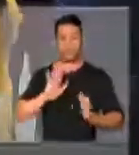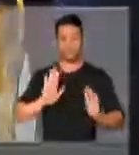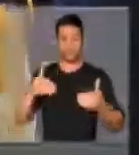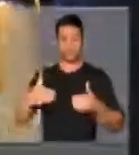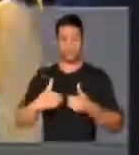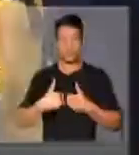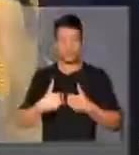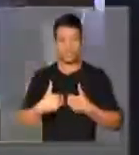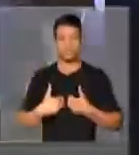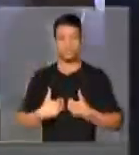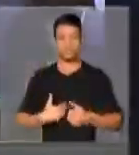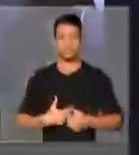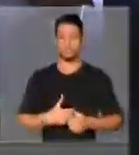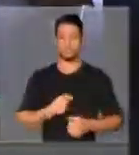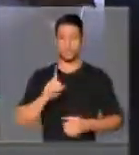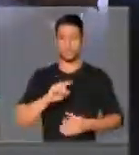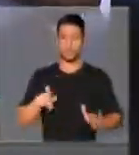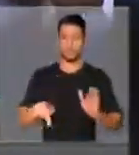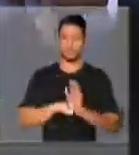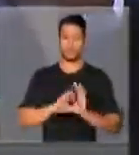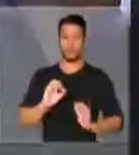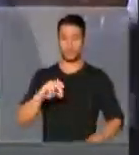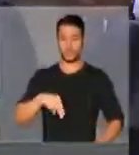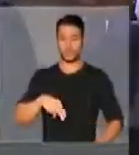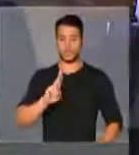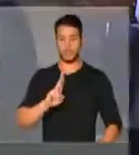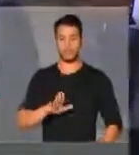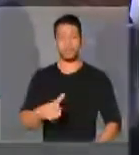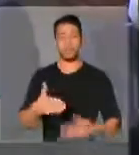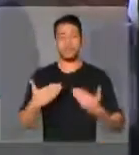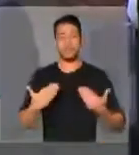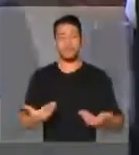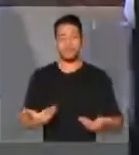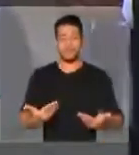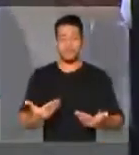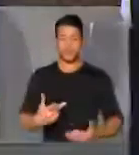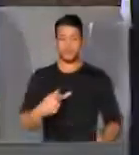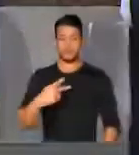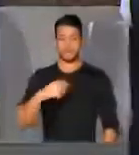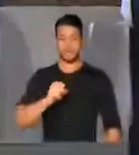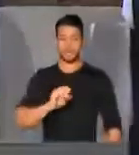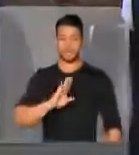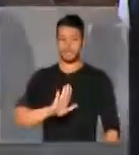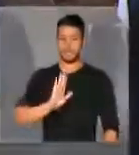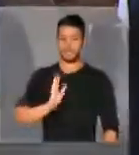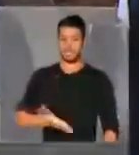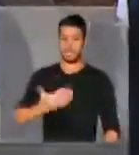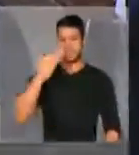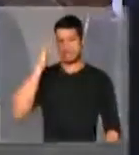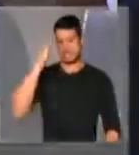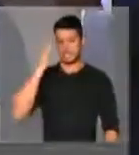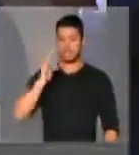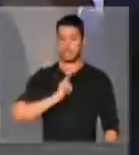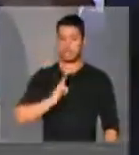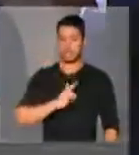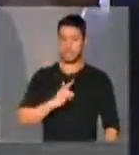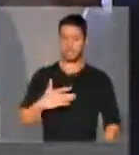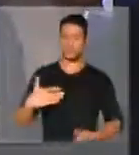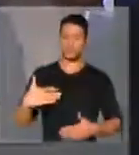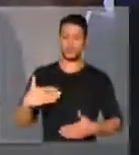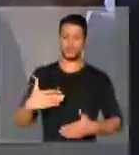Autismo, proclamado pela ONU em 2007. E então o PSB, atento a esse processo, a